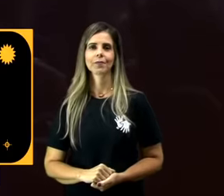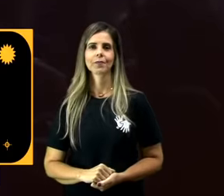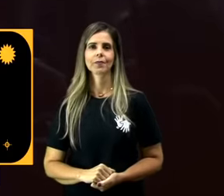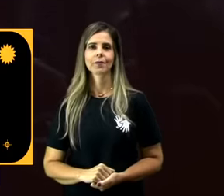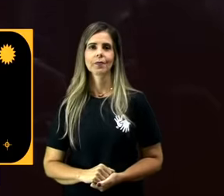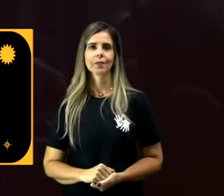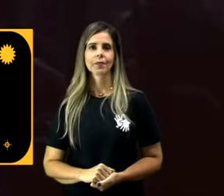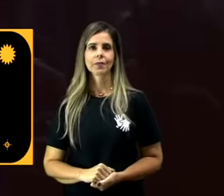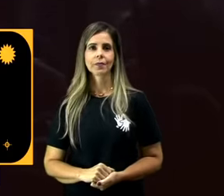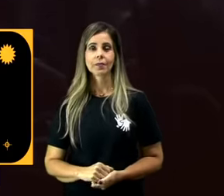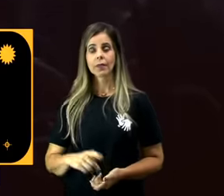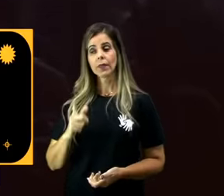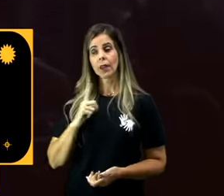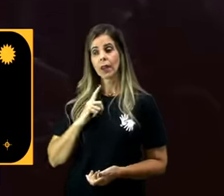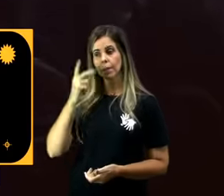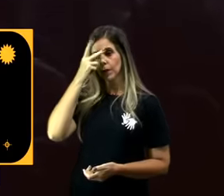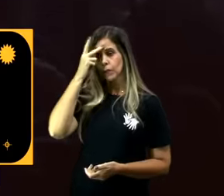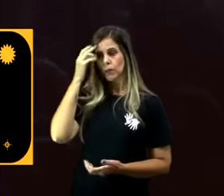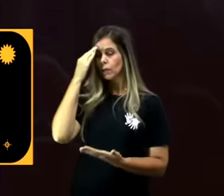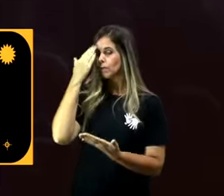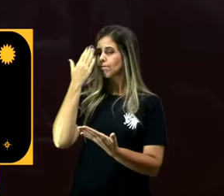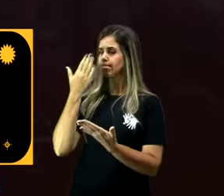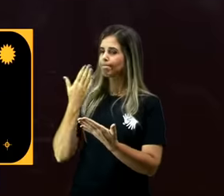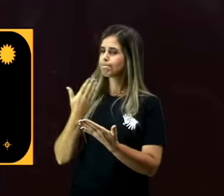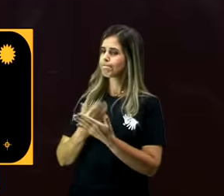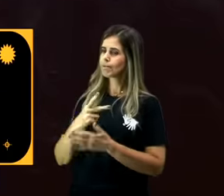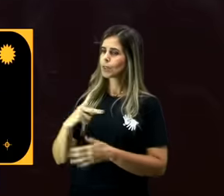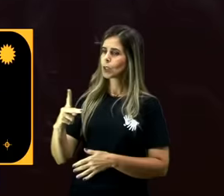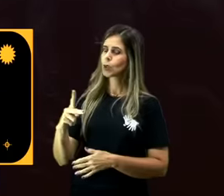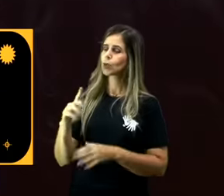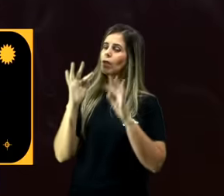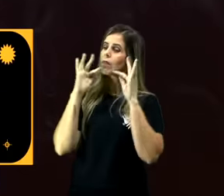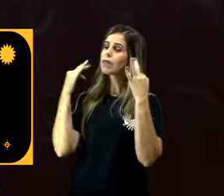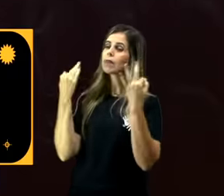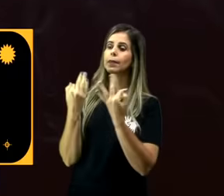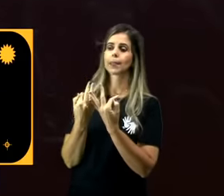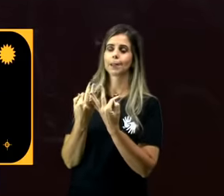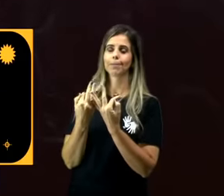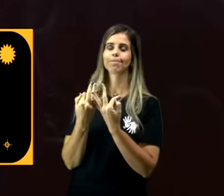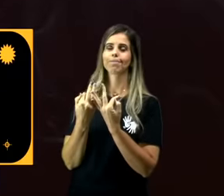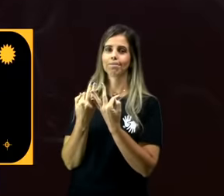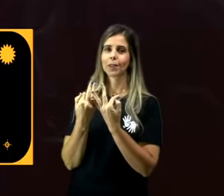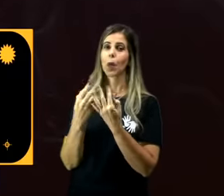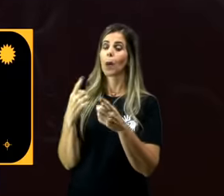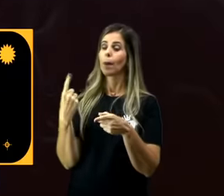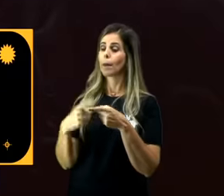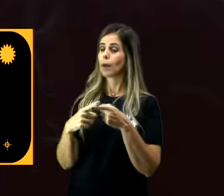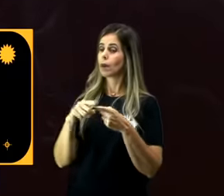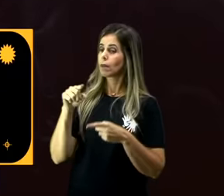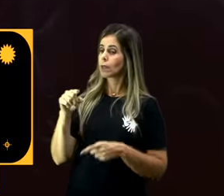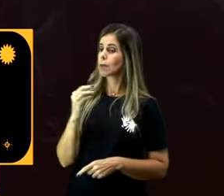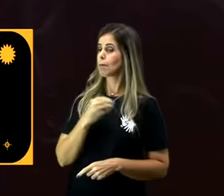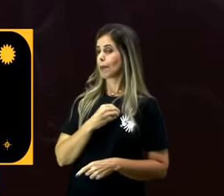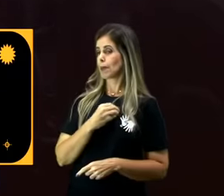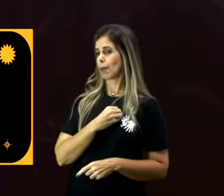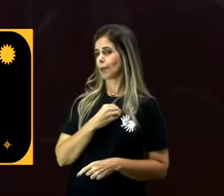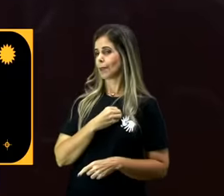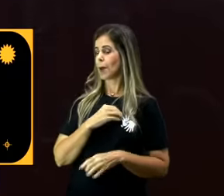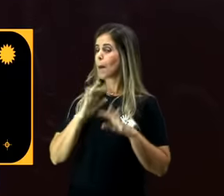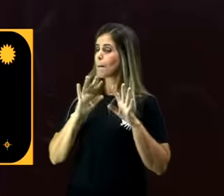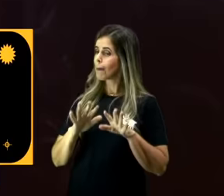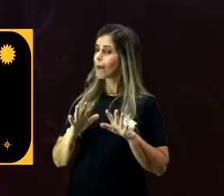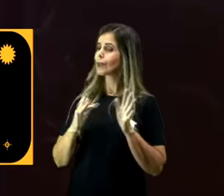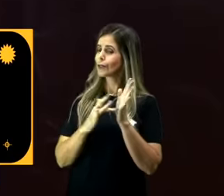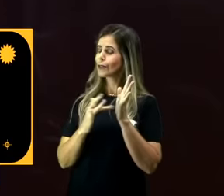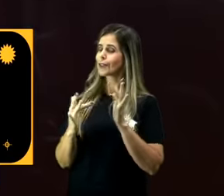Tem gente que não acredita na tua família, mas Jesus está dizendo: tu era um gadareno, mas você vai ver o que eu vou fazer dentro da tua casa. O que eu vou começar vai